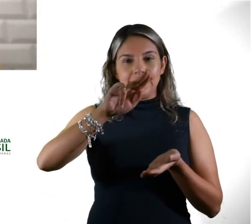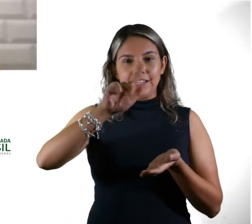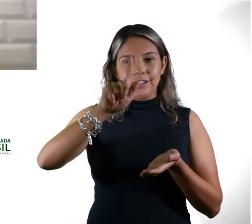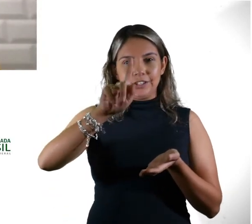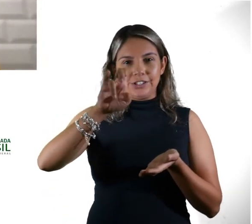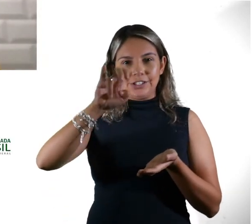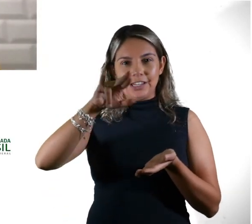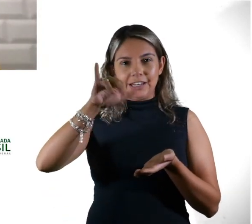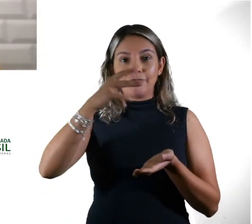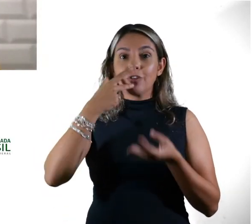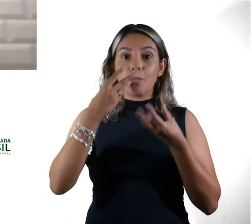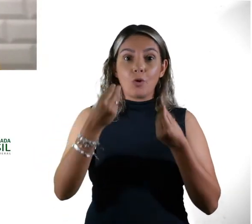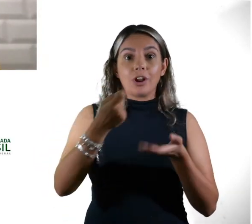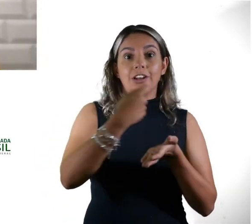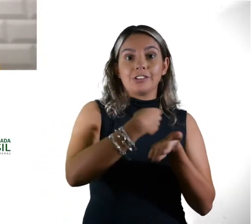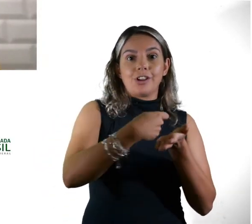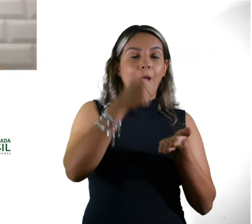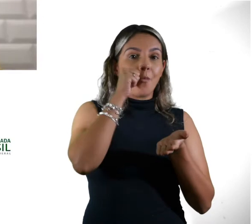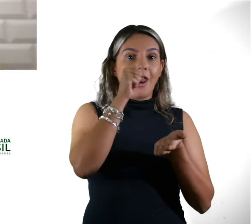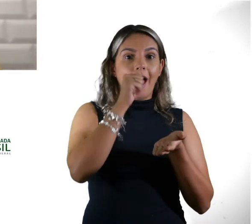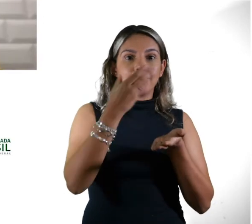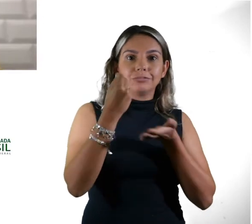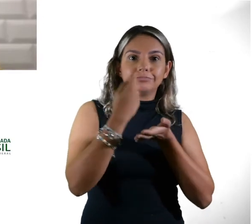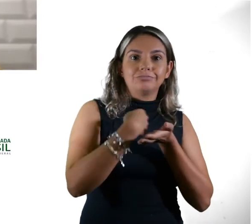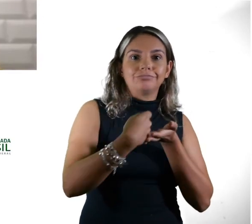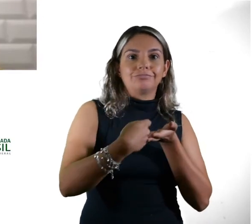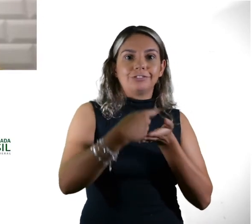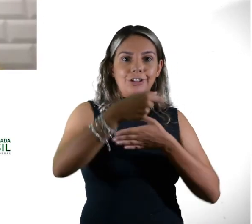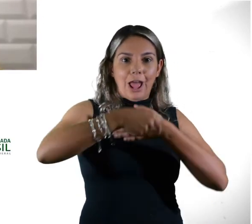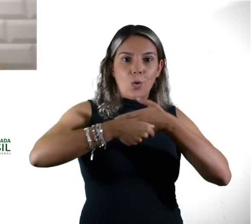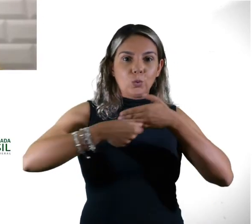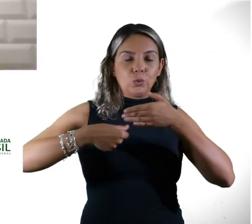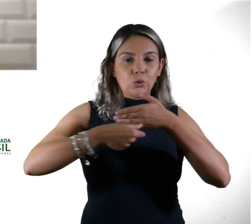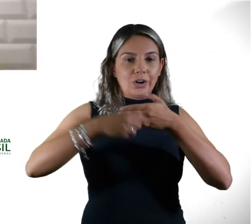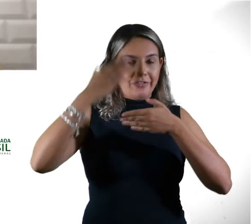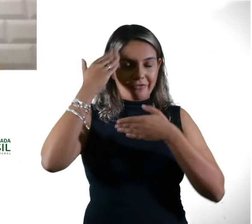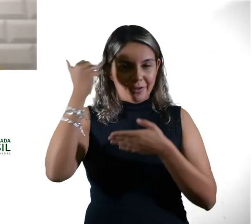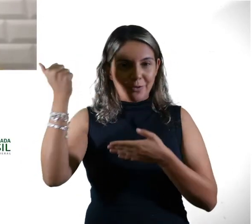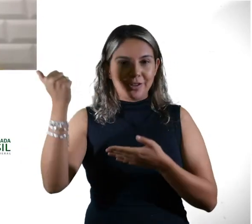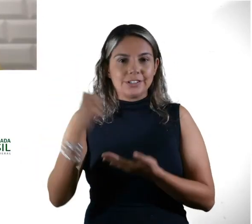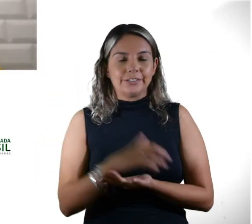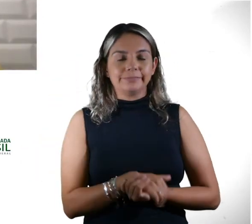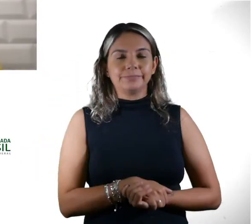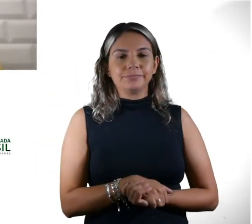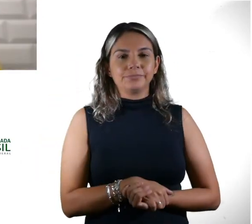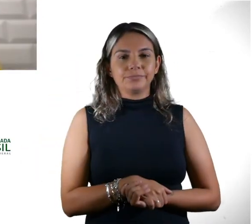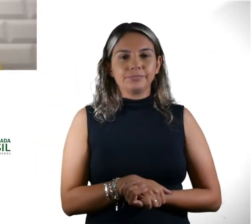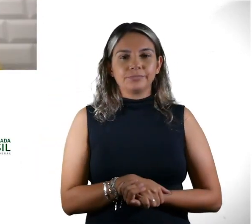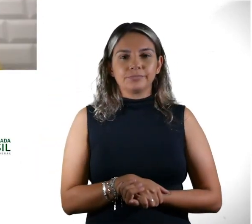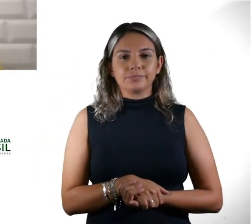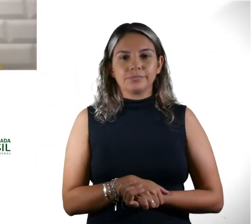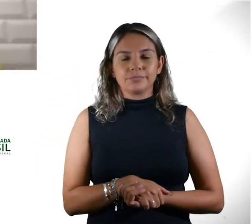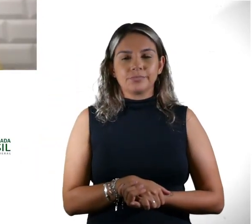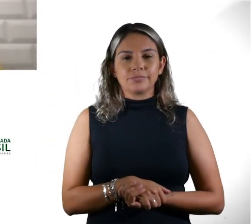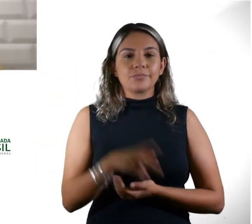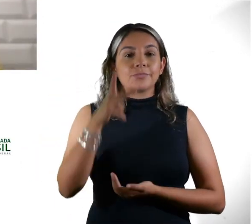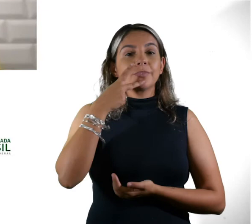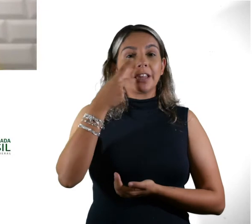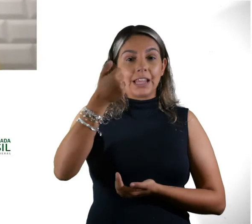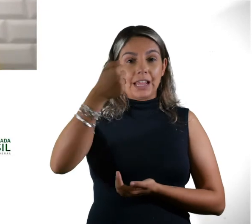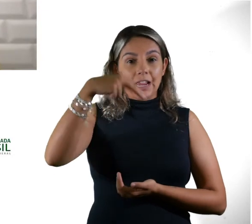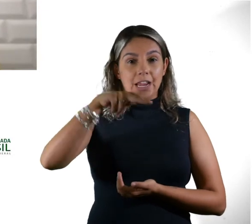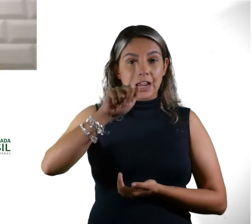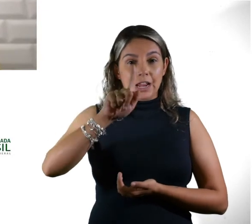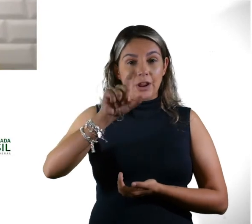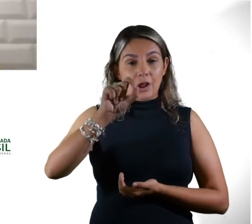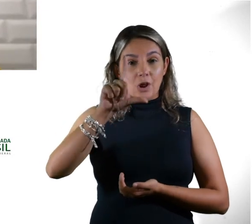são muitas, não é? E cada uma é melhor que a outra, há imensas. E escritores também. Em Angola há uma poetisa que eu gosto muito, que